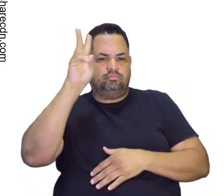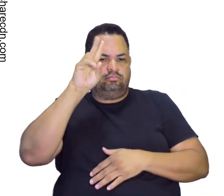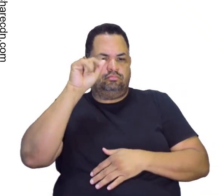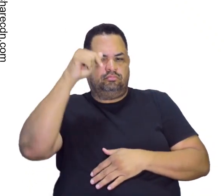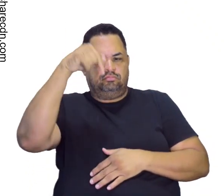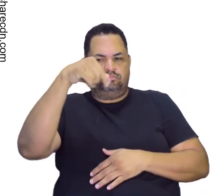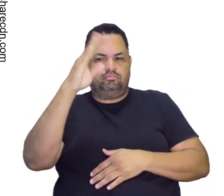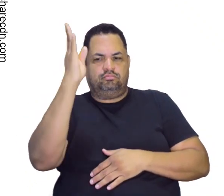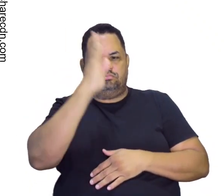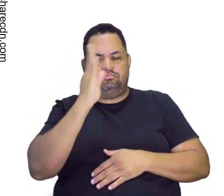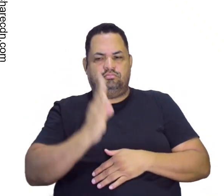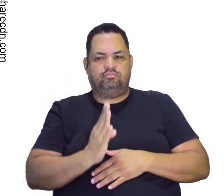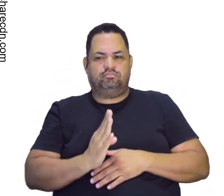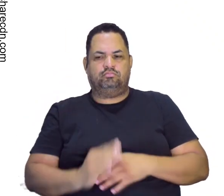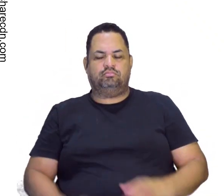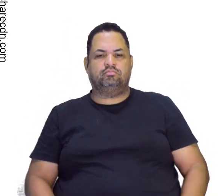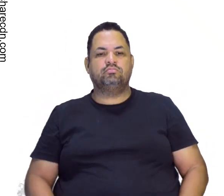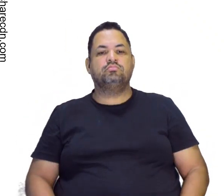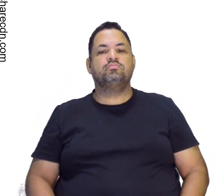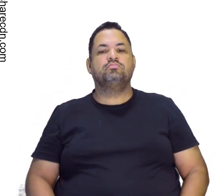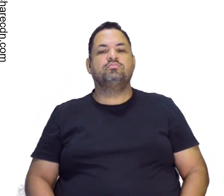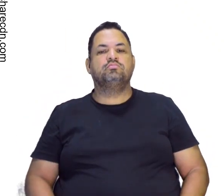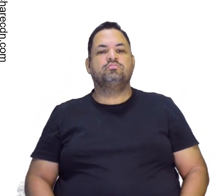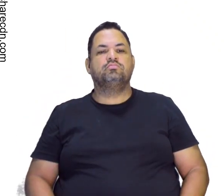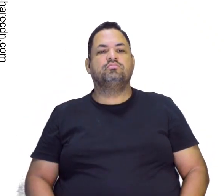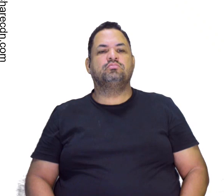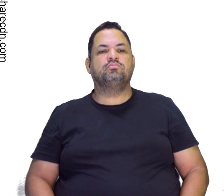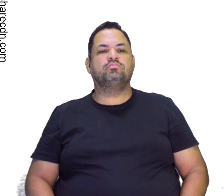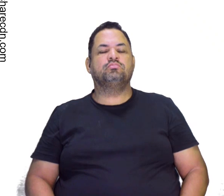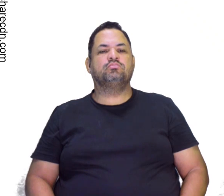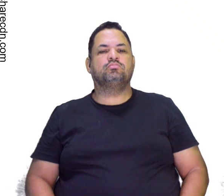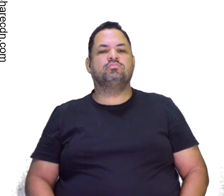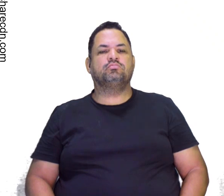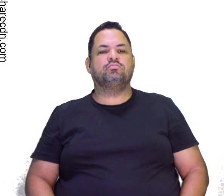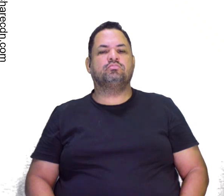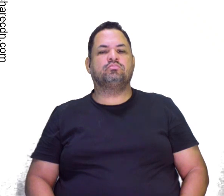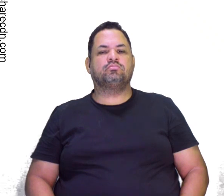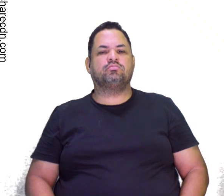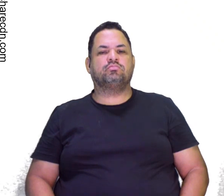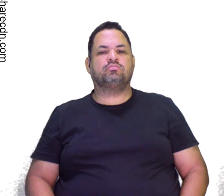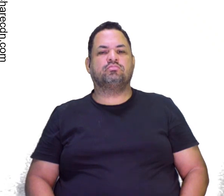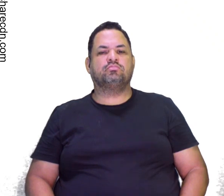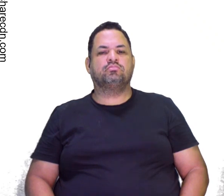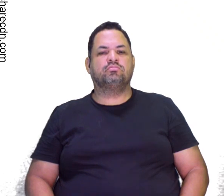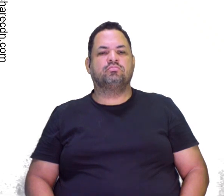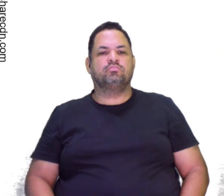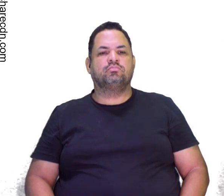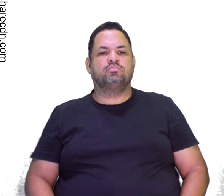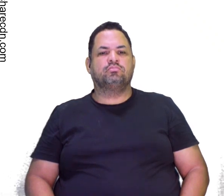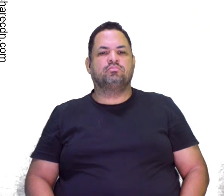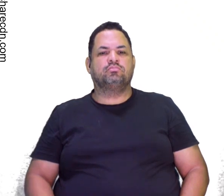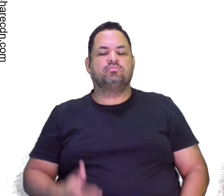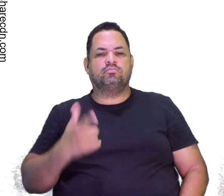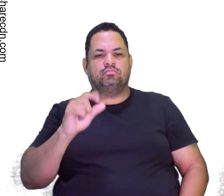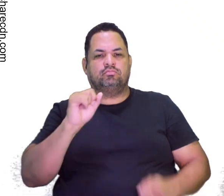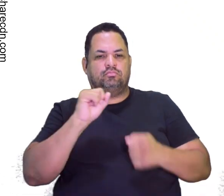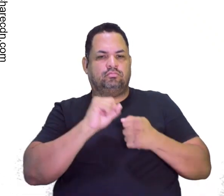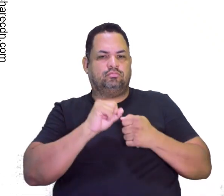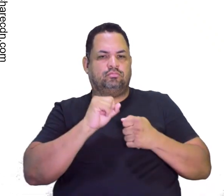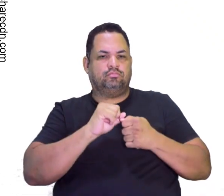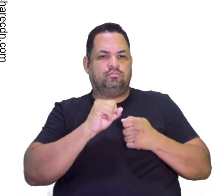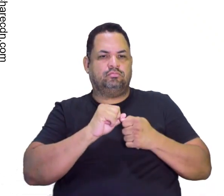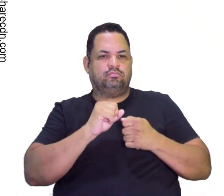ambiente brasileiro aí aqui nesse outro quadro ela era estudante ainda tava nos Estados Unidos ela fez